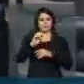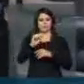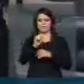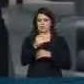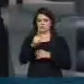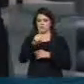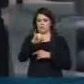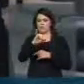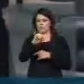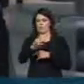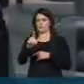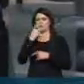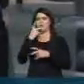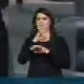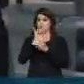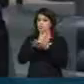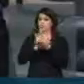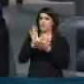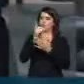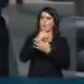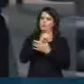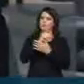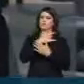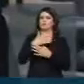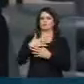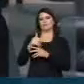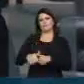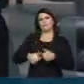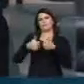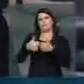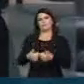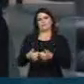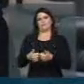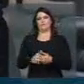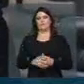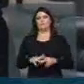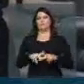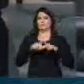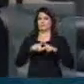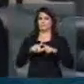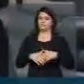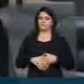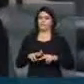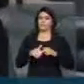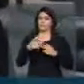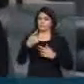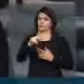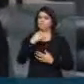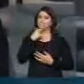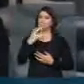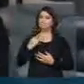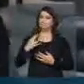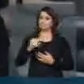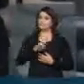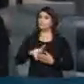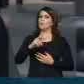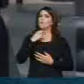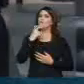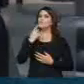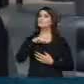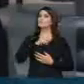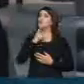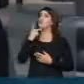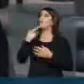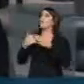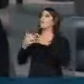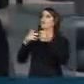e chegasse aos municípios esse recurso, a saúde pública seria bem melhor. Portanto, pela sua voz, que não é a voz que clama no deserto,